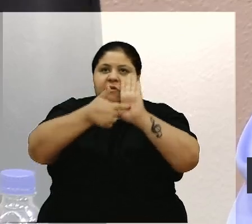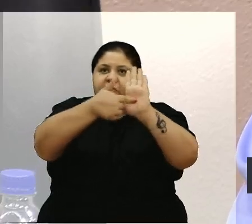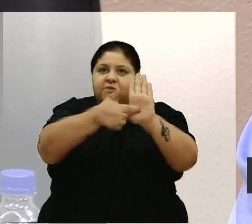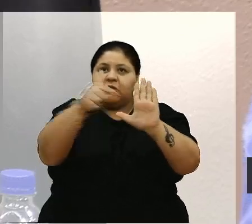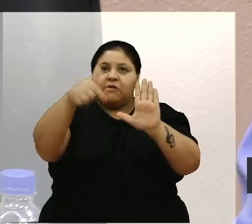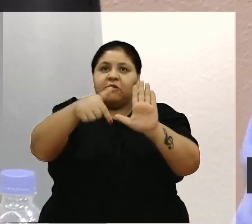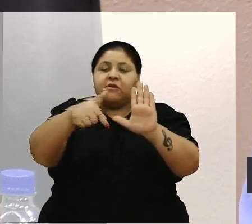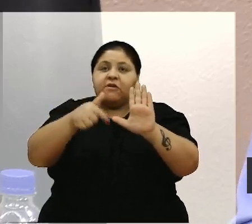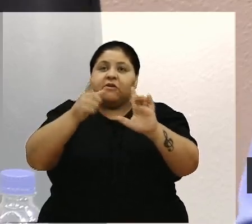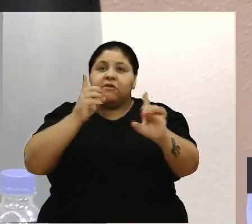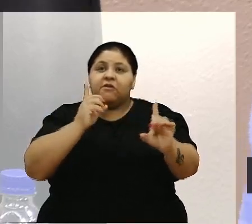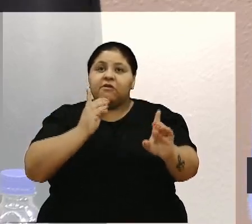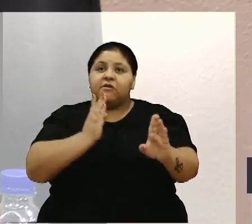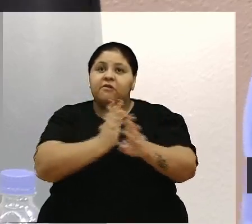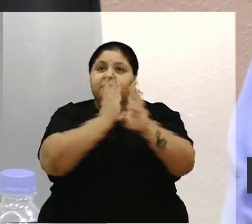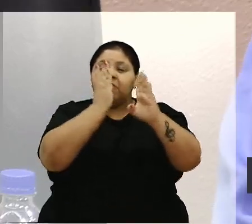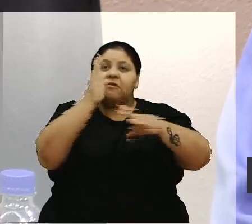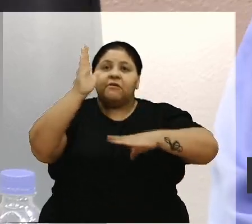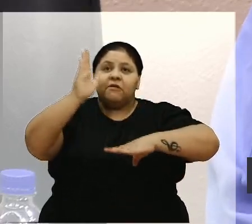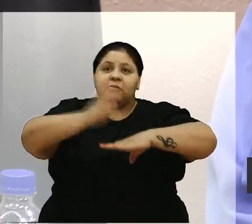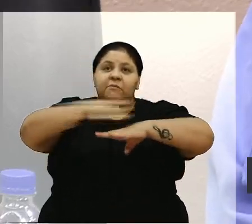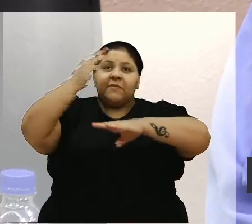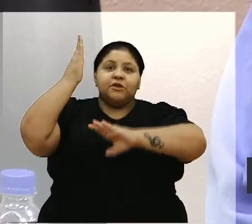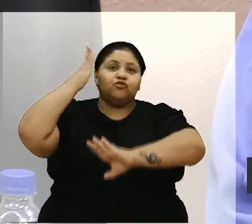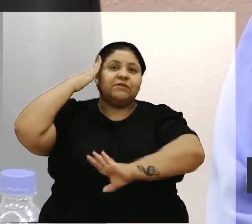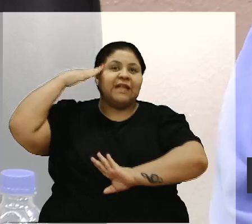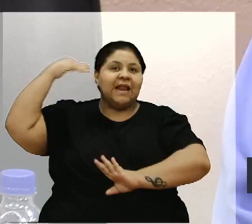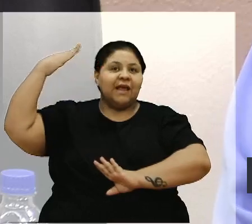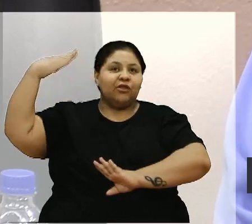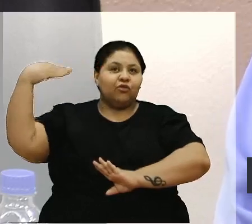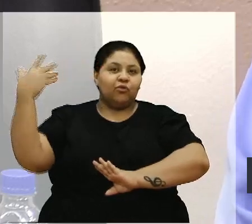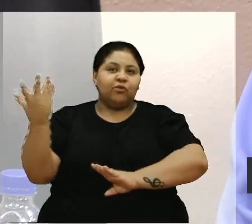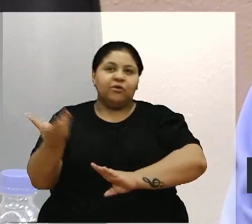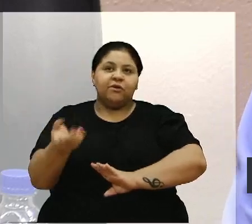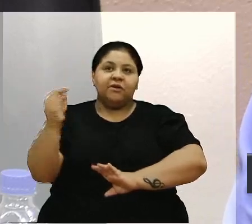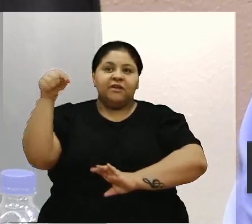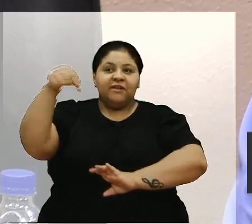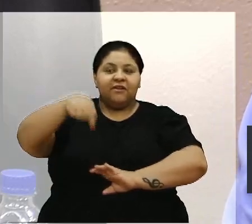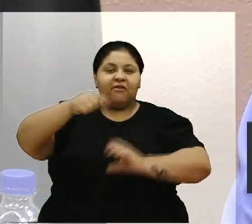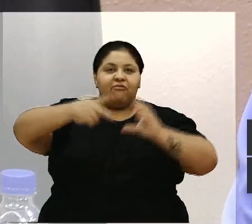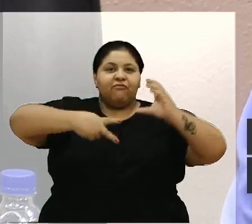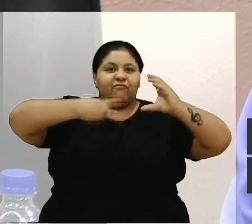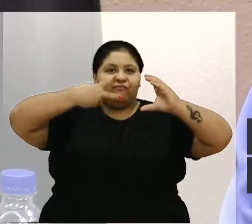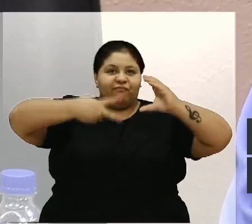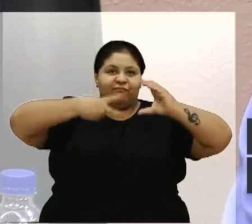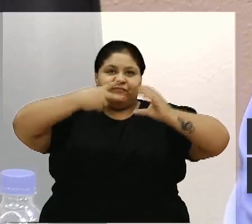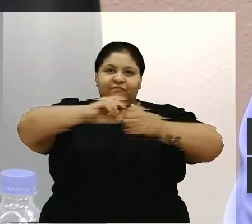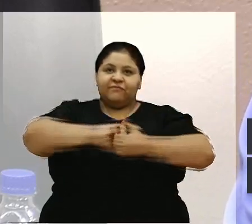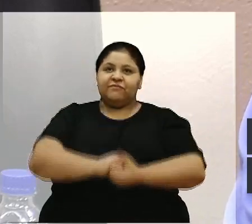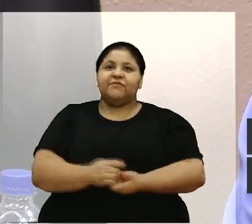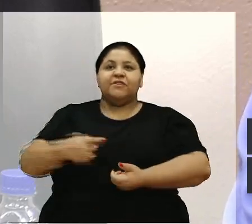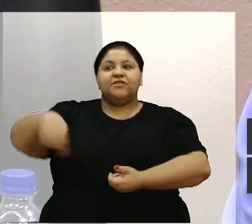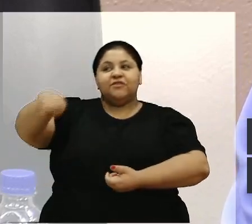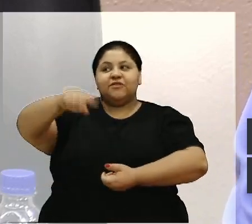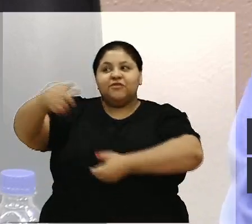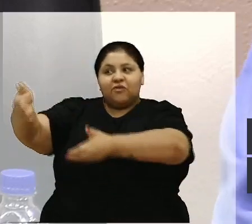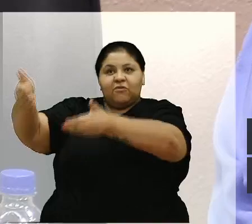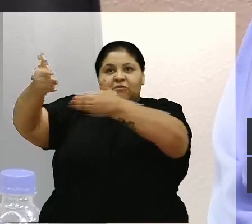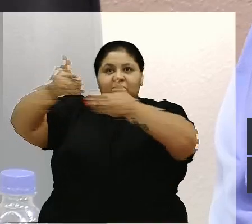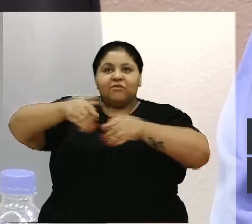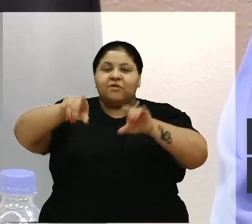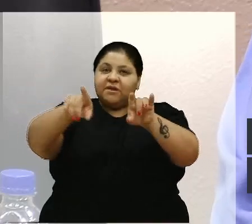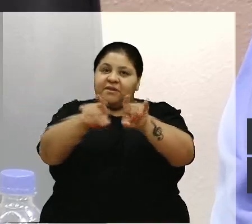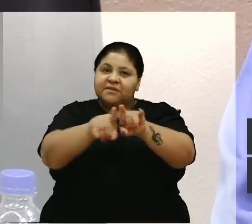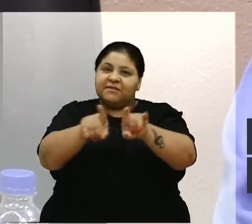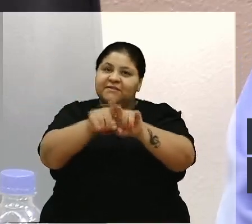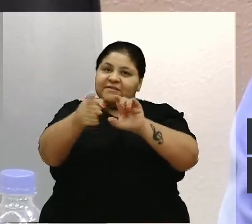nós descobrimos que tínhamos mais um talento aqui na Câmara de Vereadores, e nós convidamos também para que ele